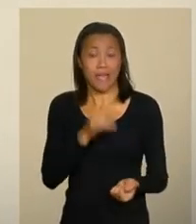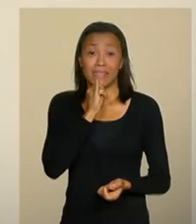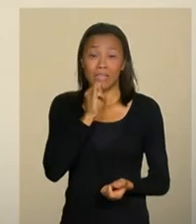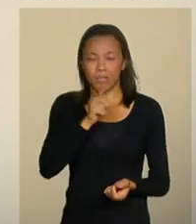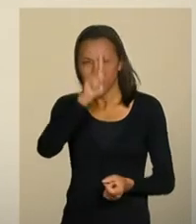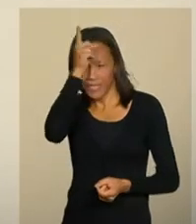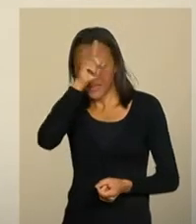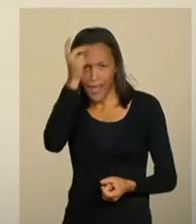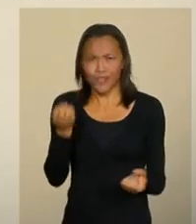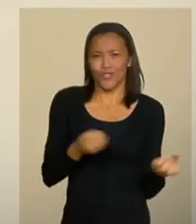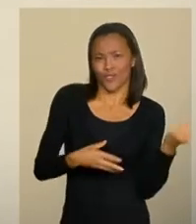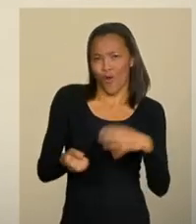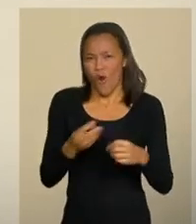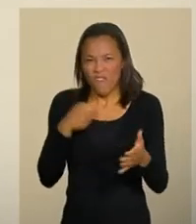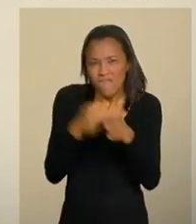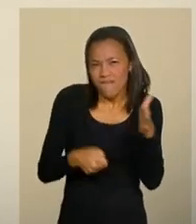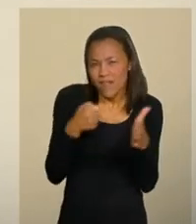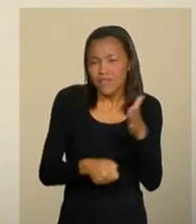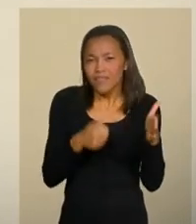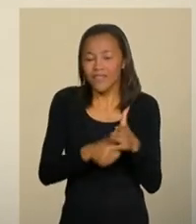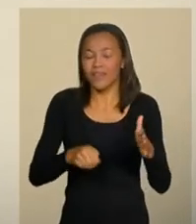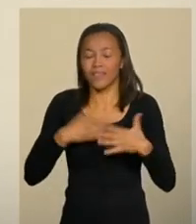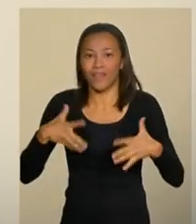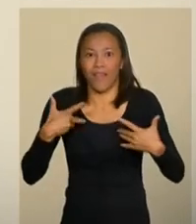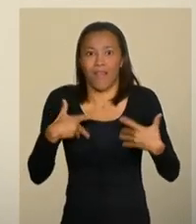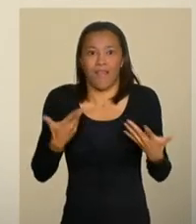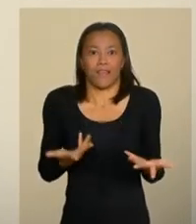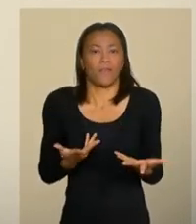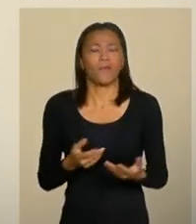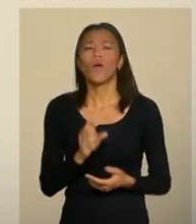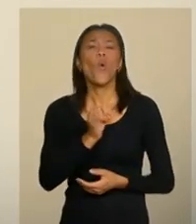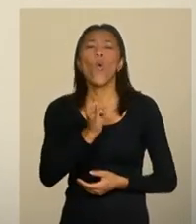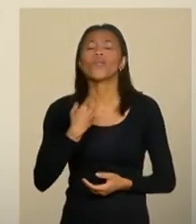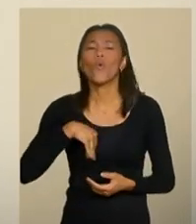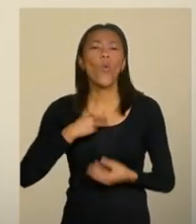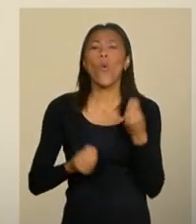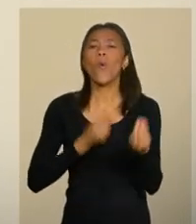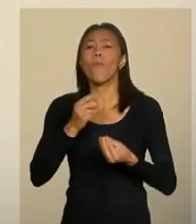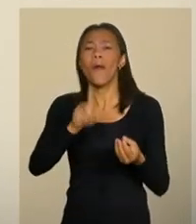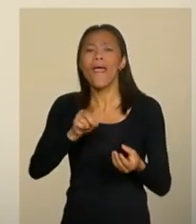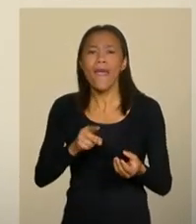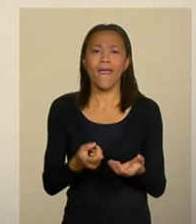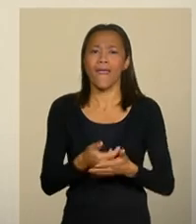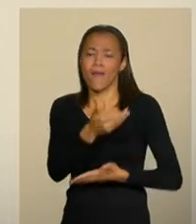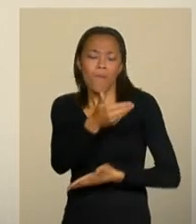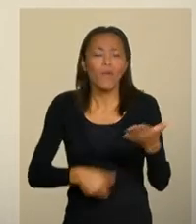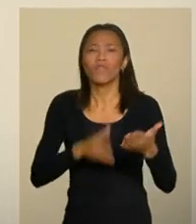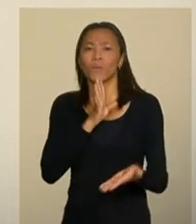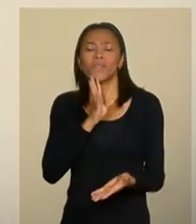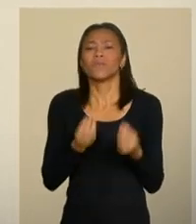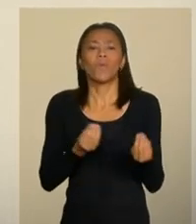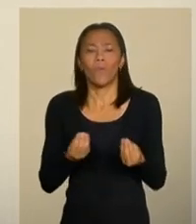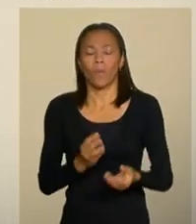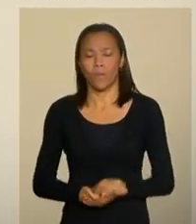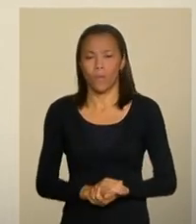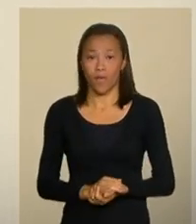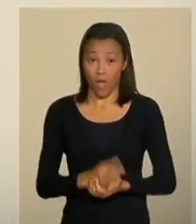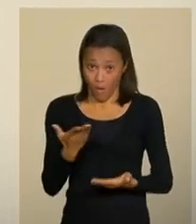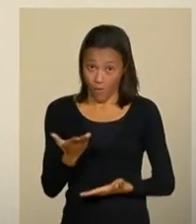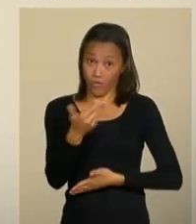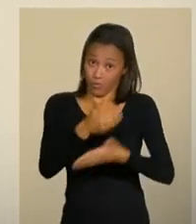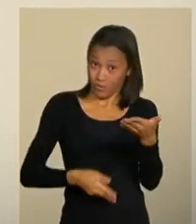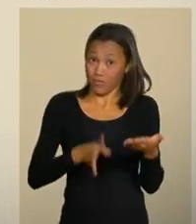criatividade persistência e muito entusiasmo conta pra gente presidenta como é que é a olimpíada do conhecimento olha Luciano a